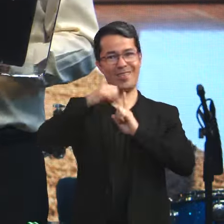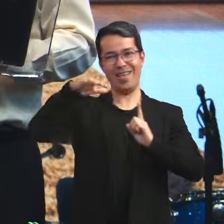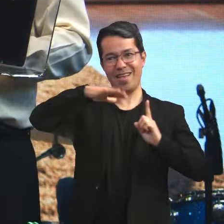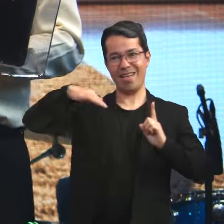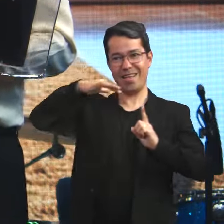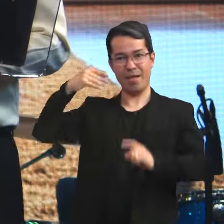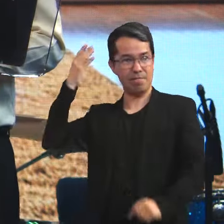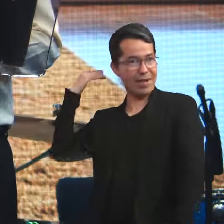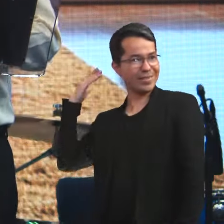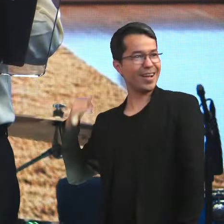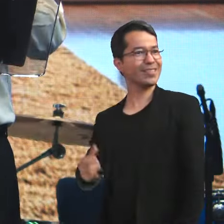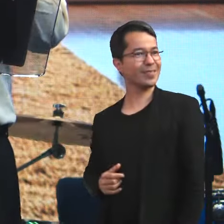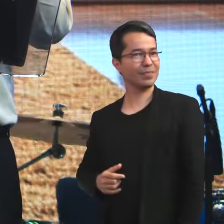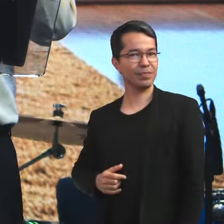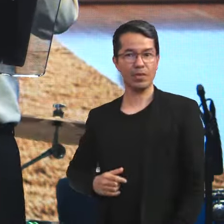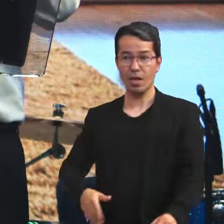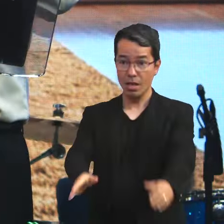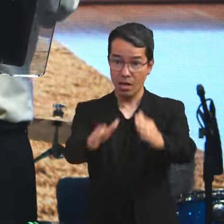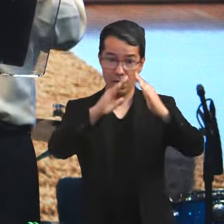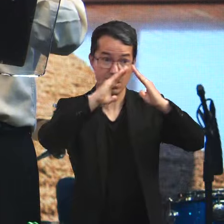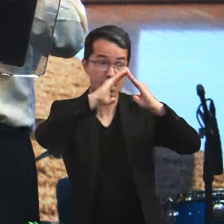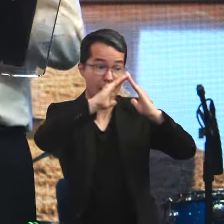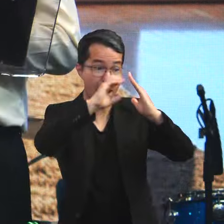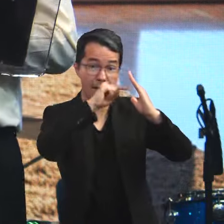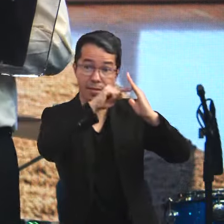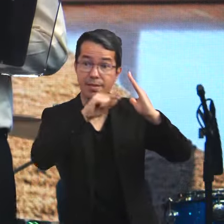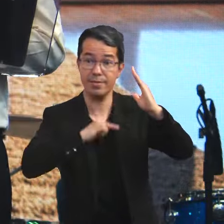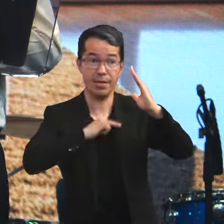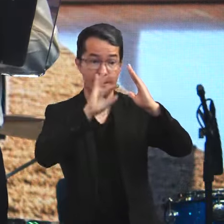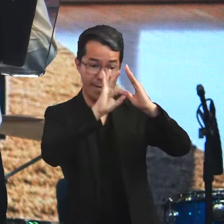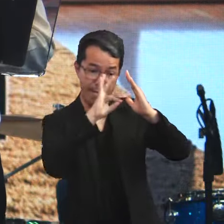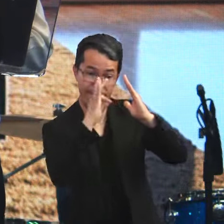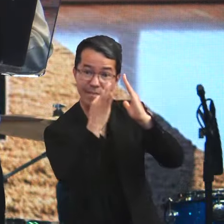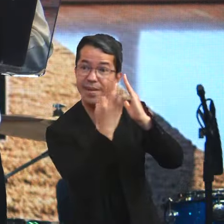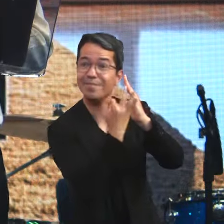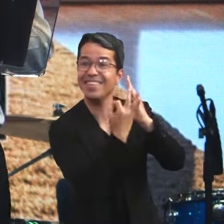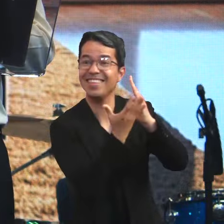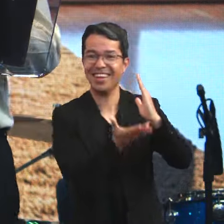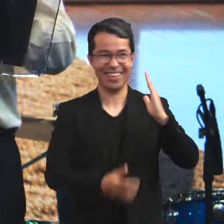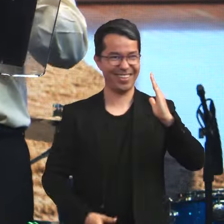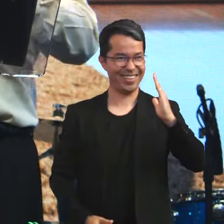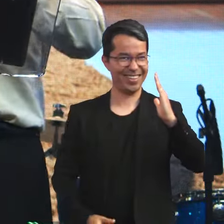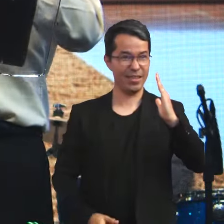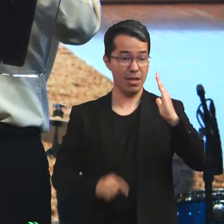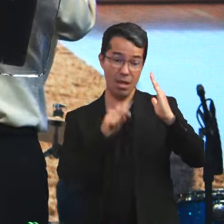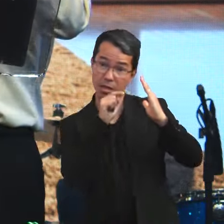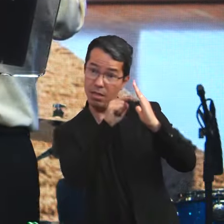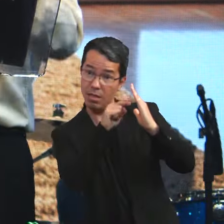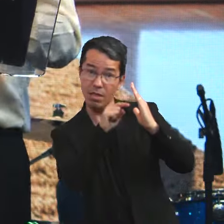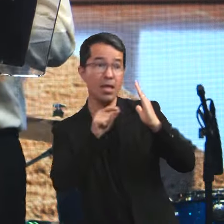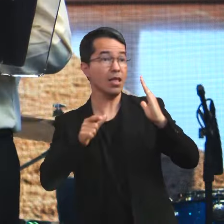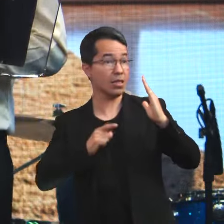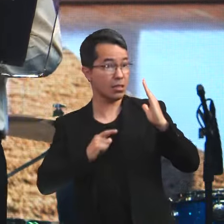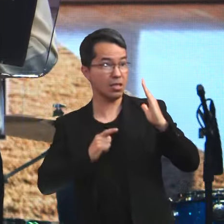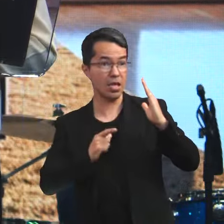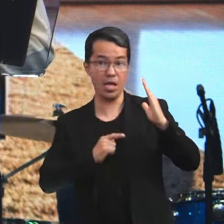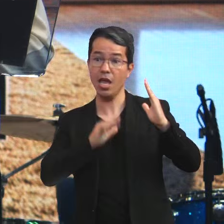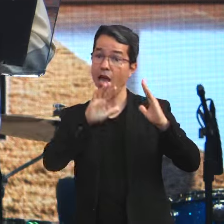importante na sociedade casa esta famía na casa estava a família tamb esta